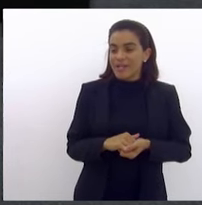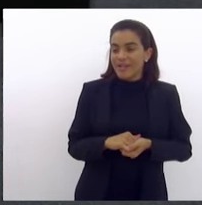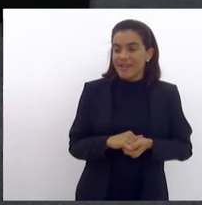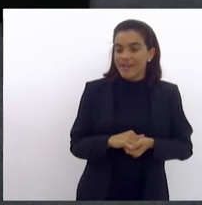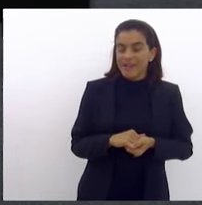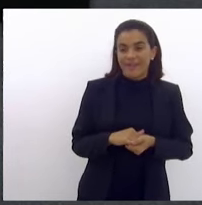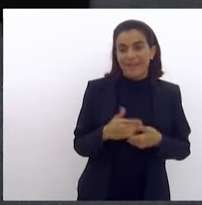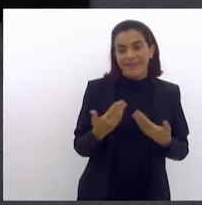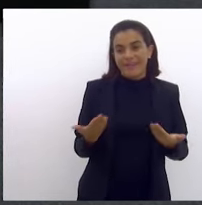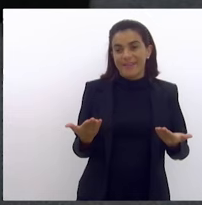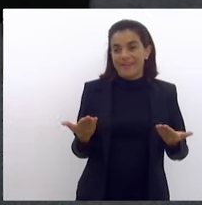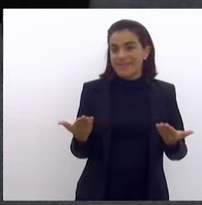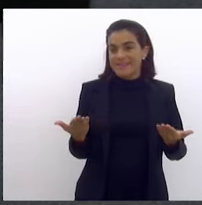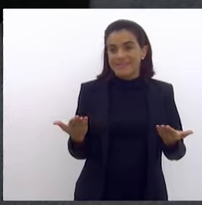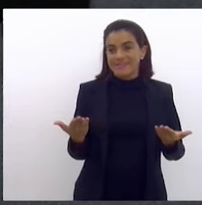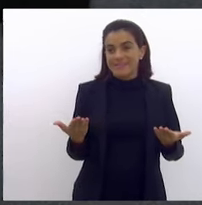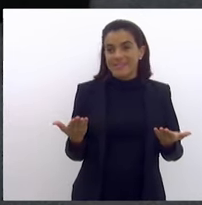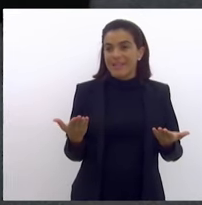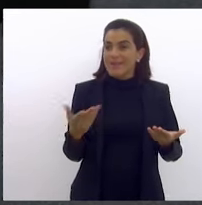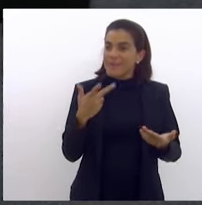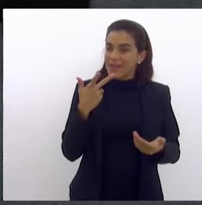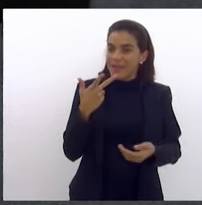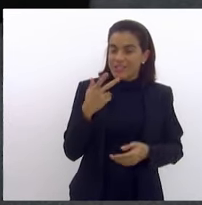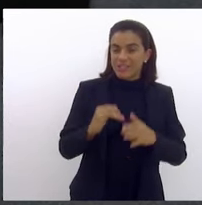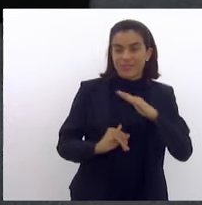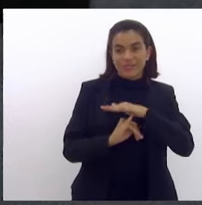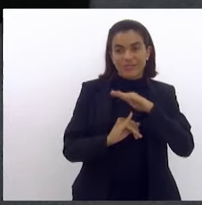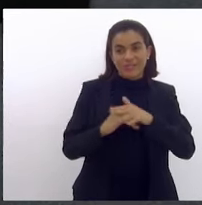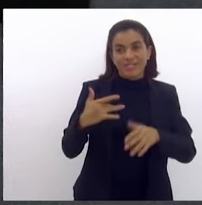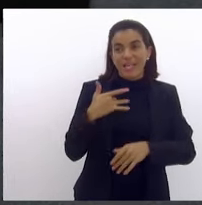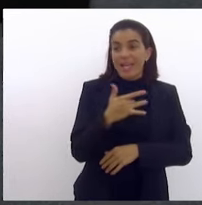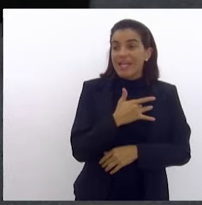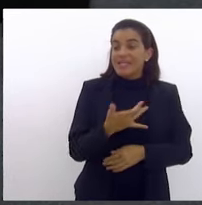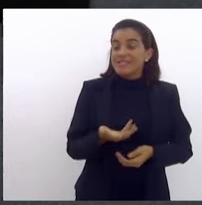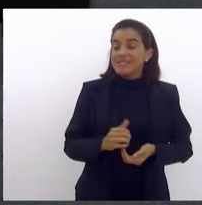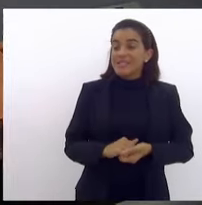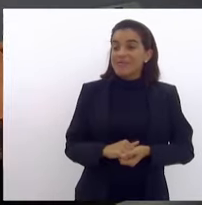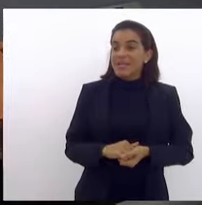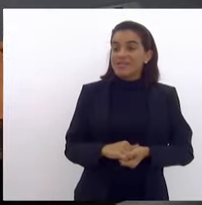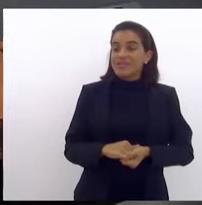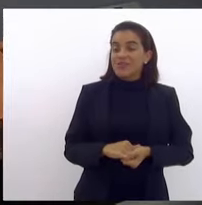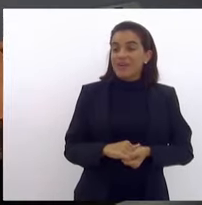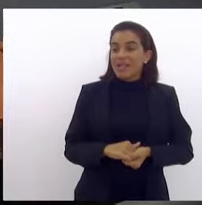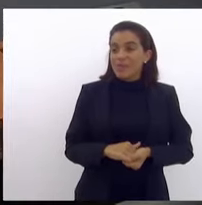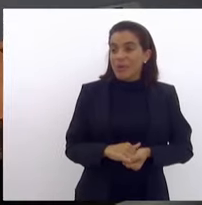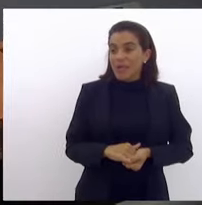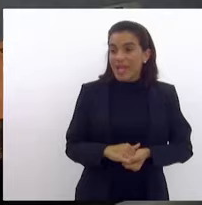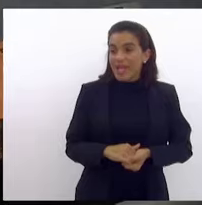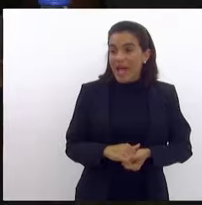governo do Estado, do Poder Executivo e das instituições de saúde. Muito obrigada, presidenta.